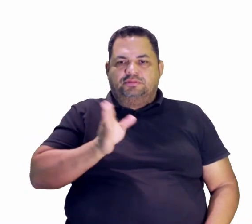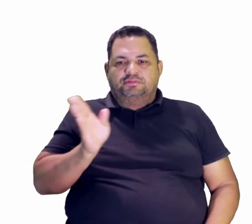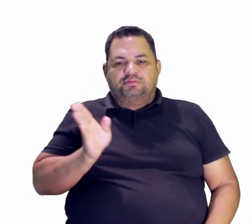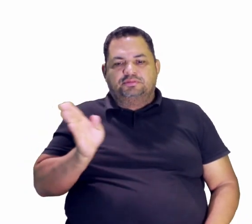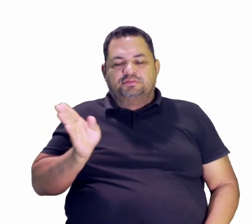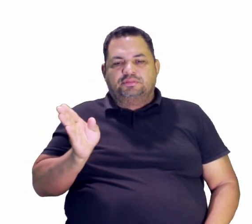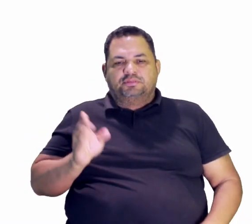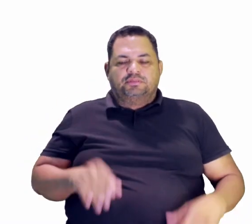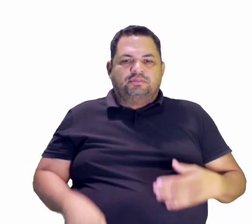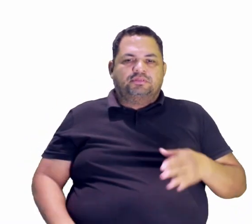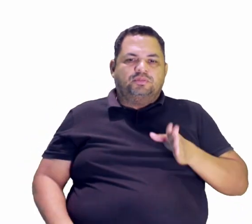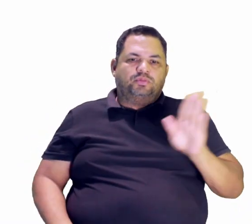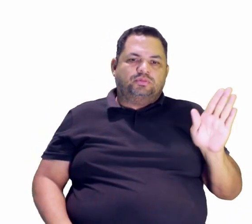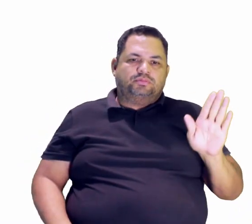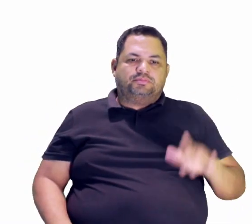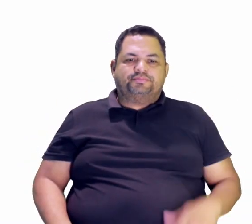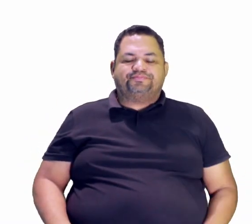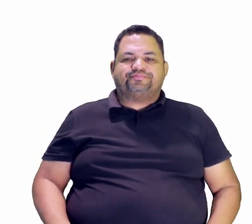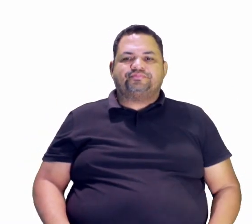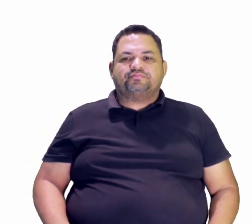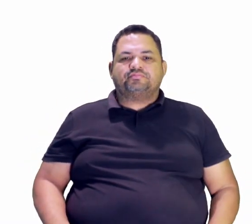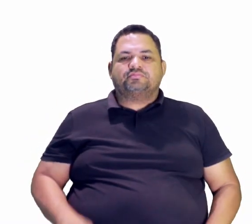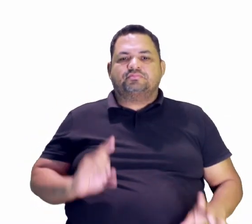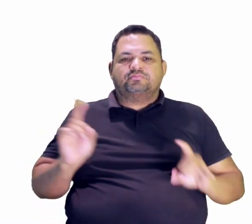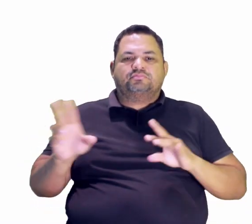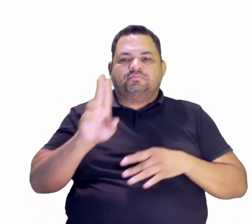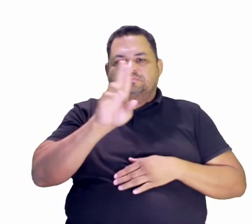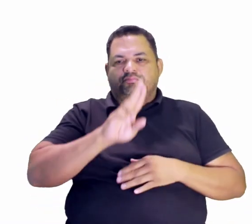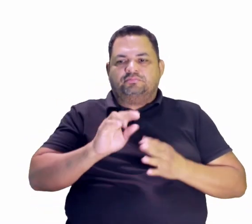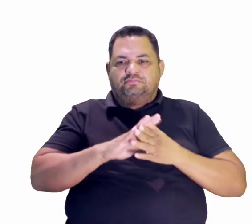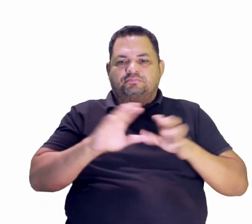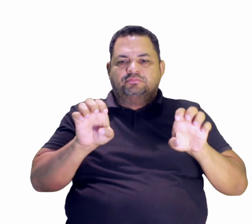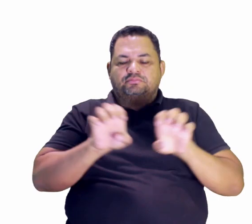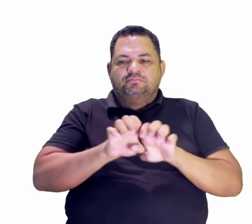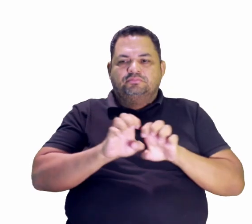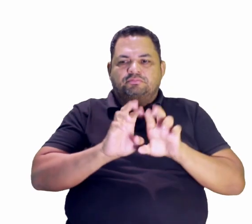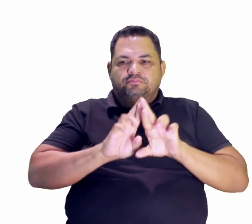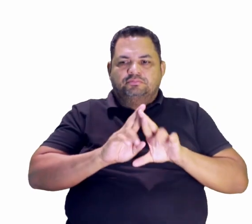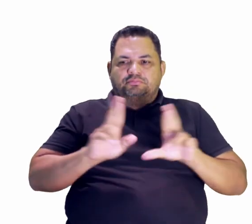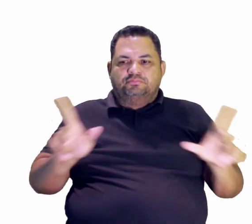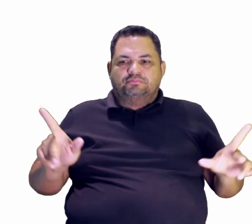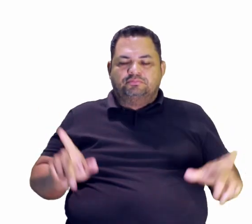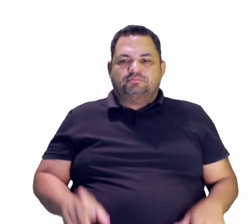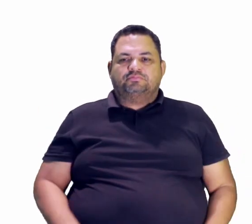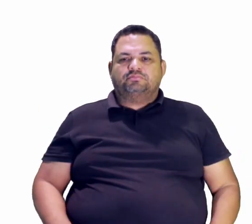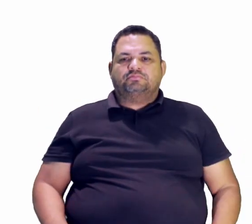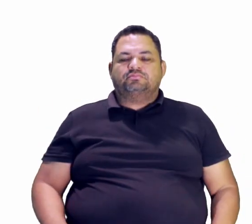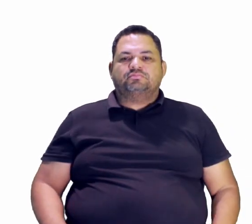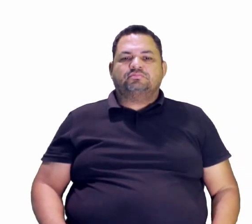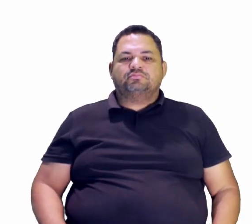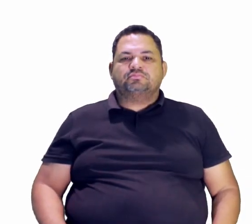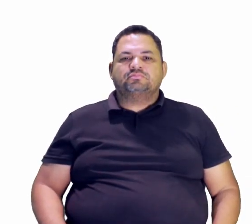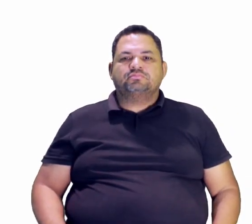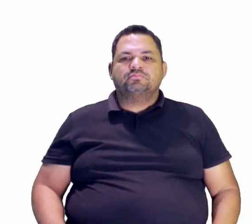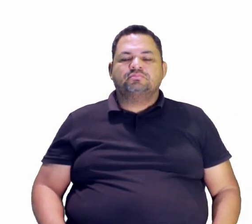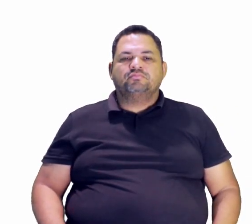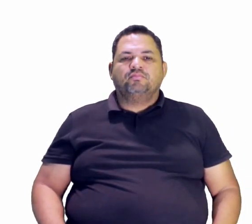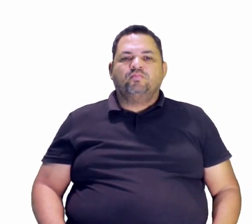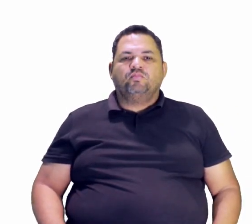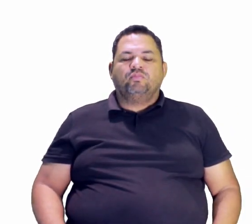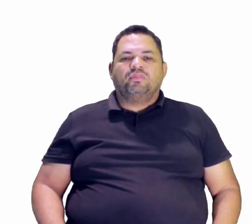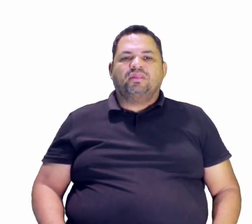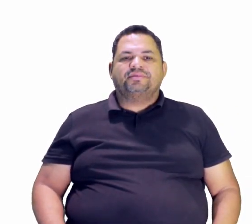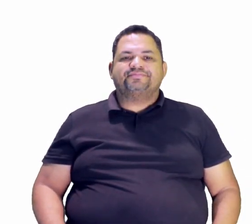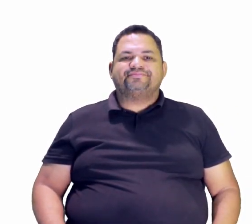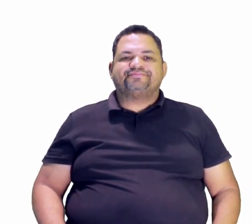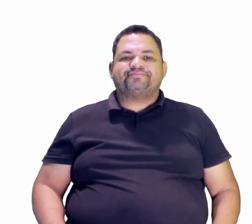não utilizar uma equação diferente, claro, né? Então, vamos dar uma olhadinha? Olha aí.